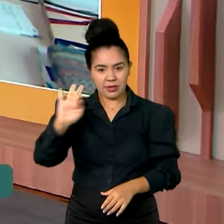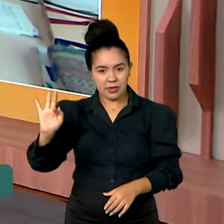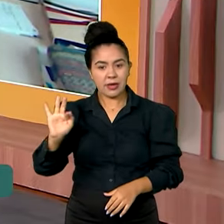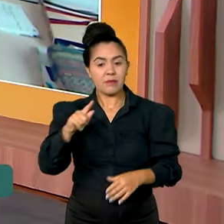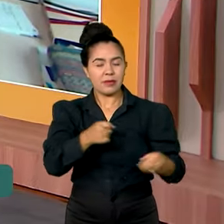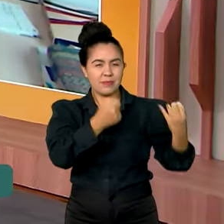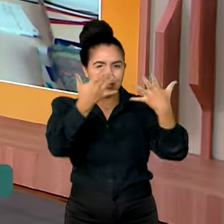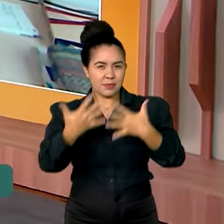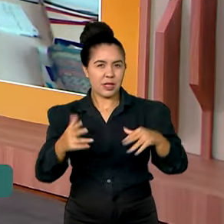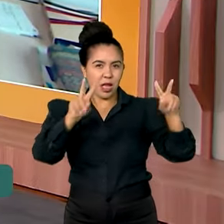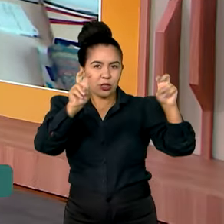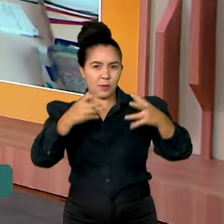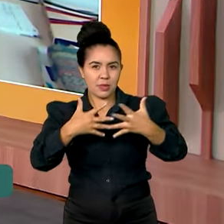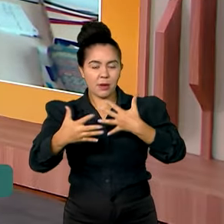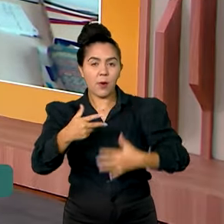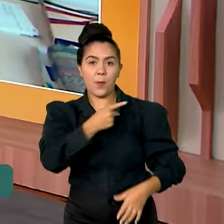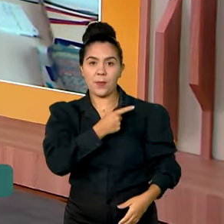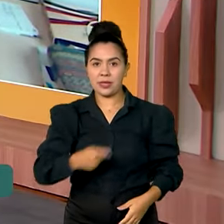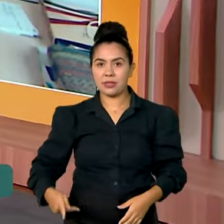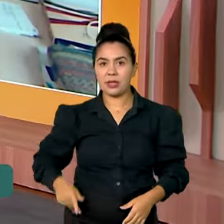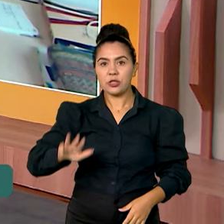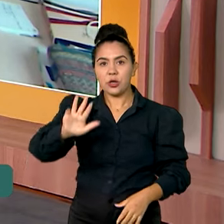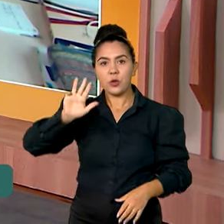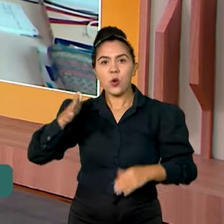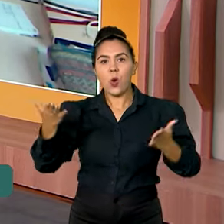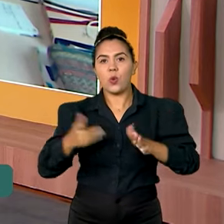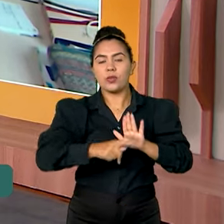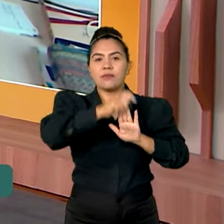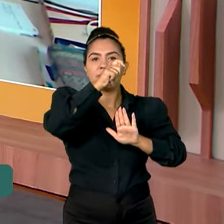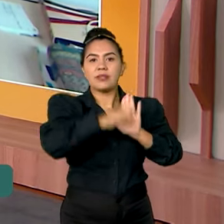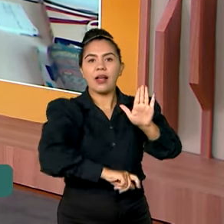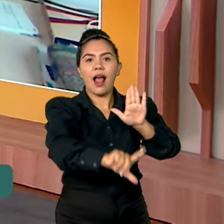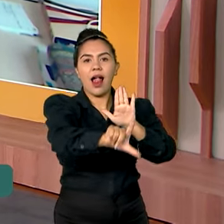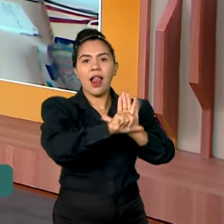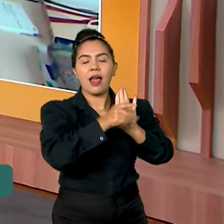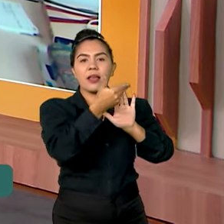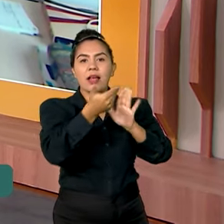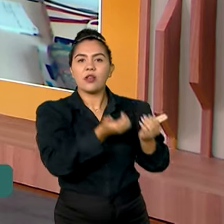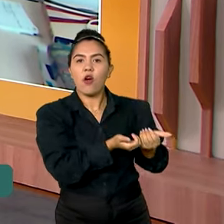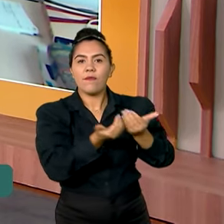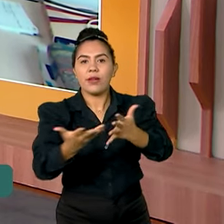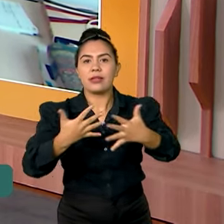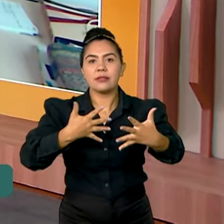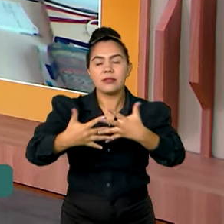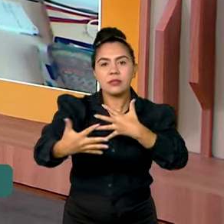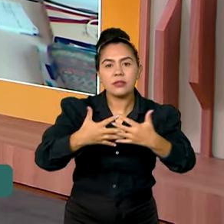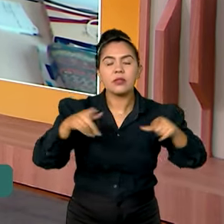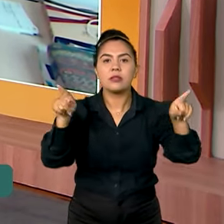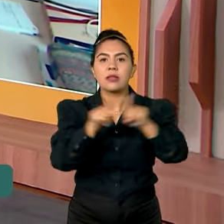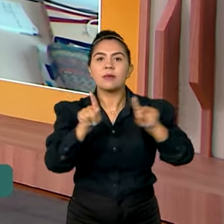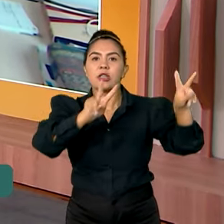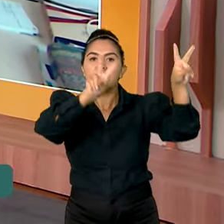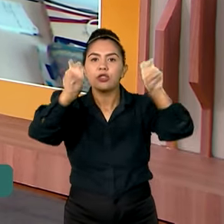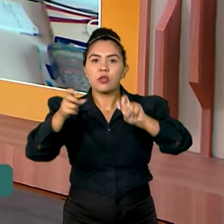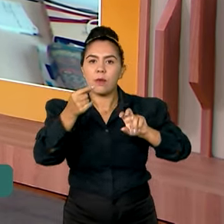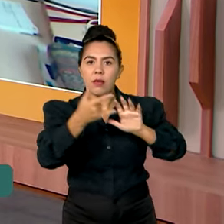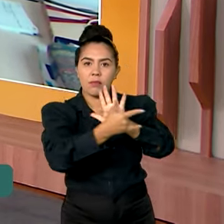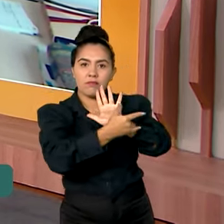né, em transparência, o presidente Lula sancionou hoje a lei que dá aí mais transparência, mais controle às emendas parlamentares,